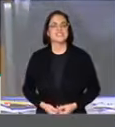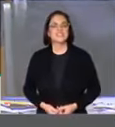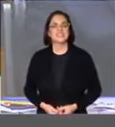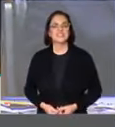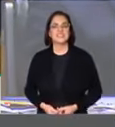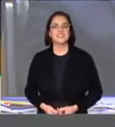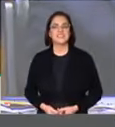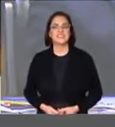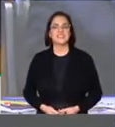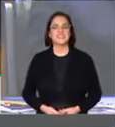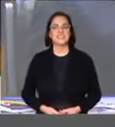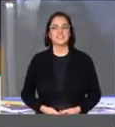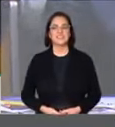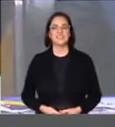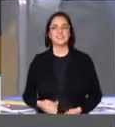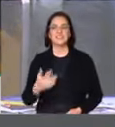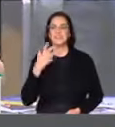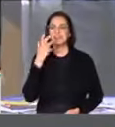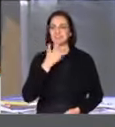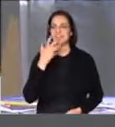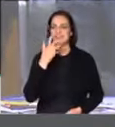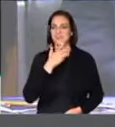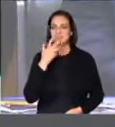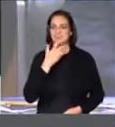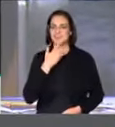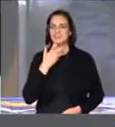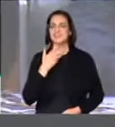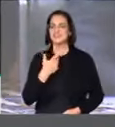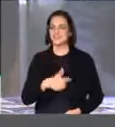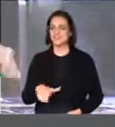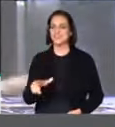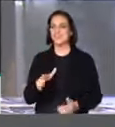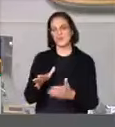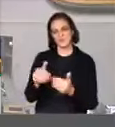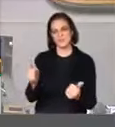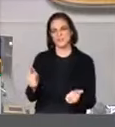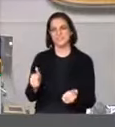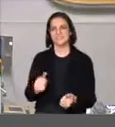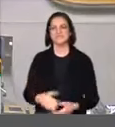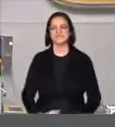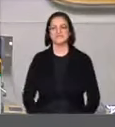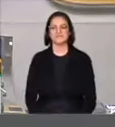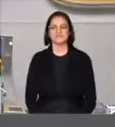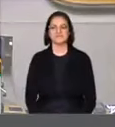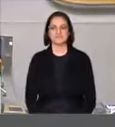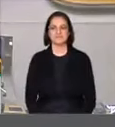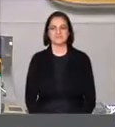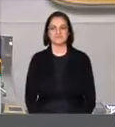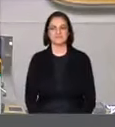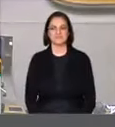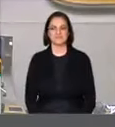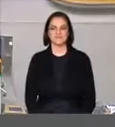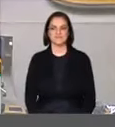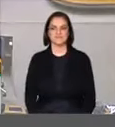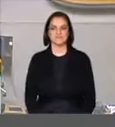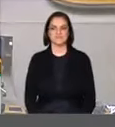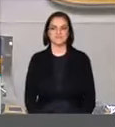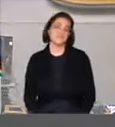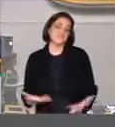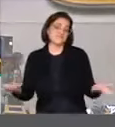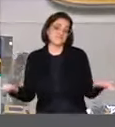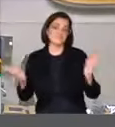brindar com No Regret Rien, de Edith Piaf, mais uma vez. Pois é, estou cantando a pedidos,